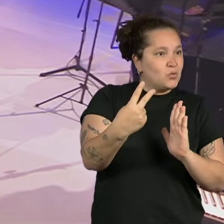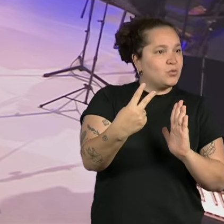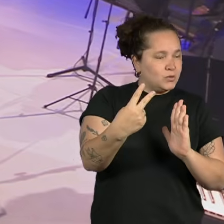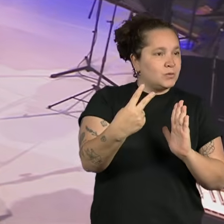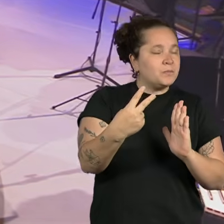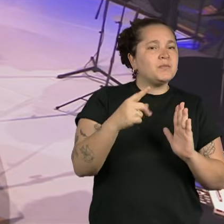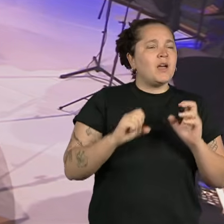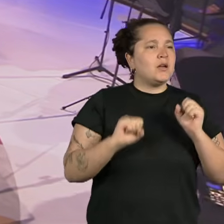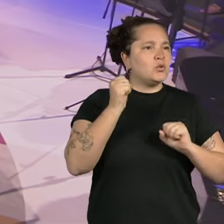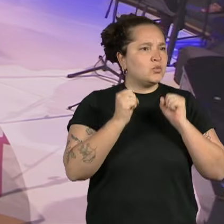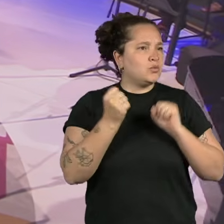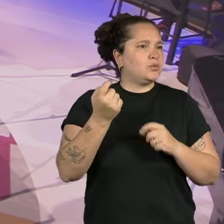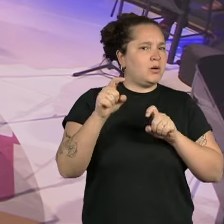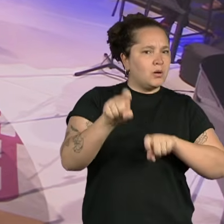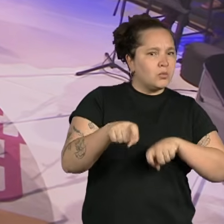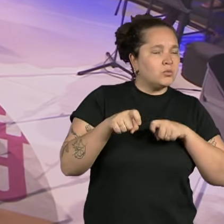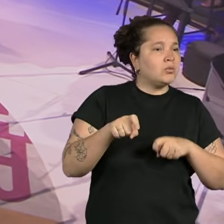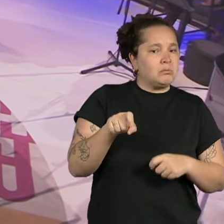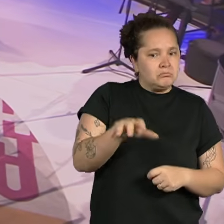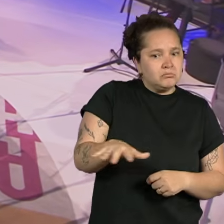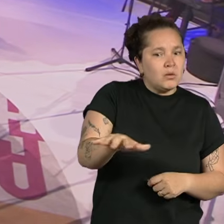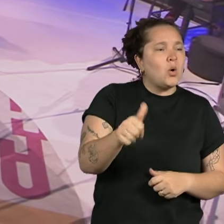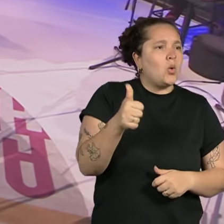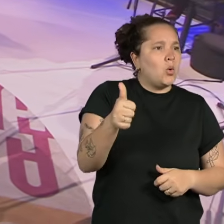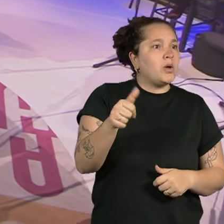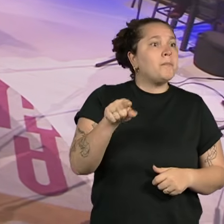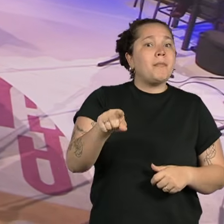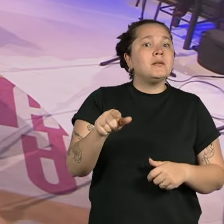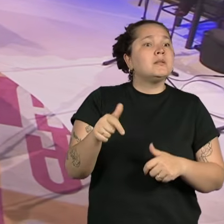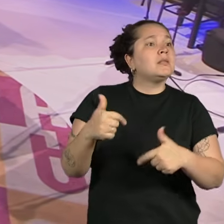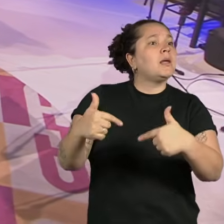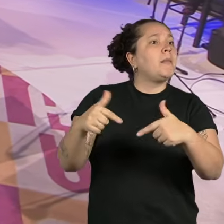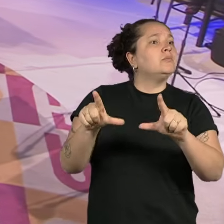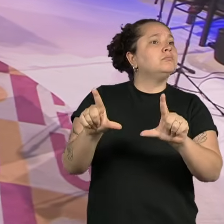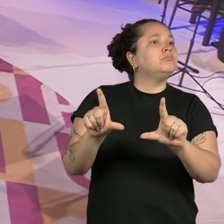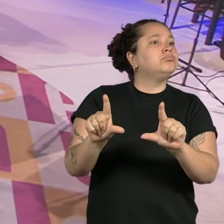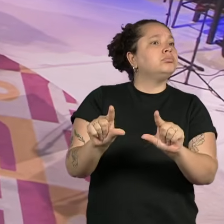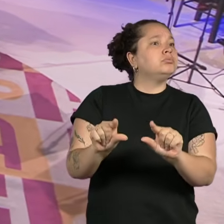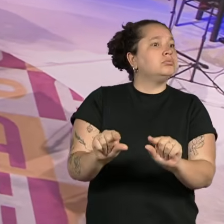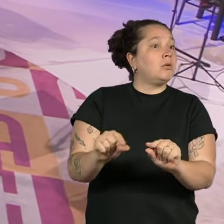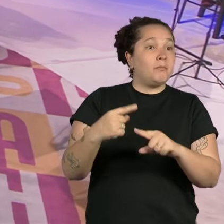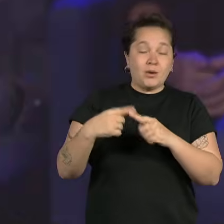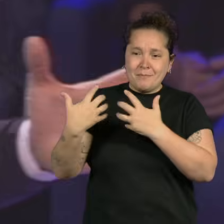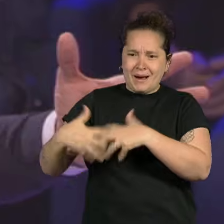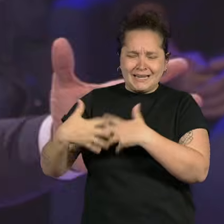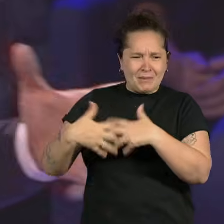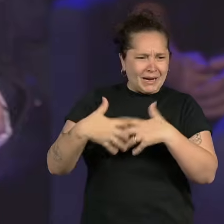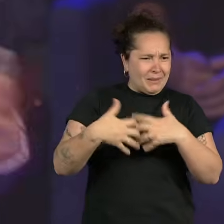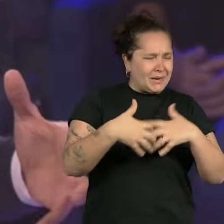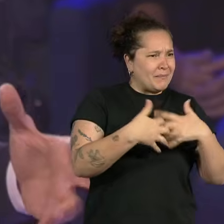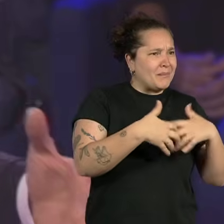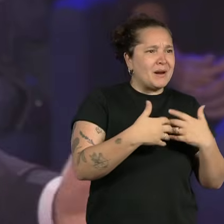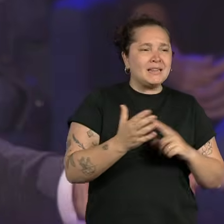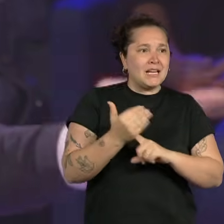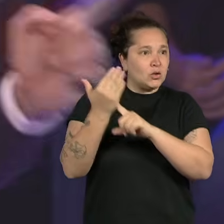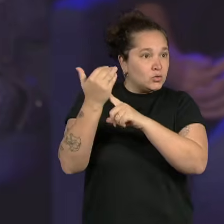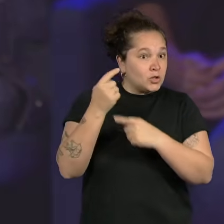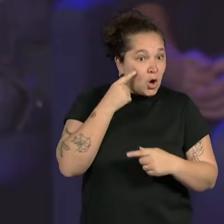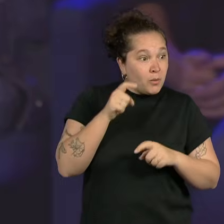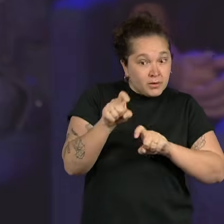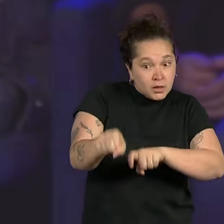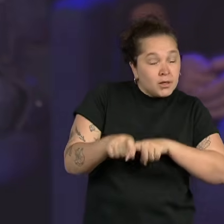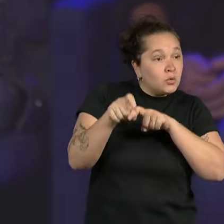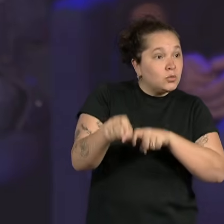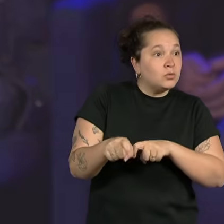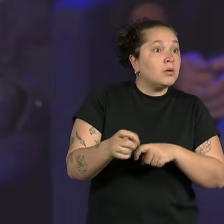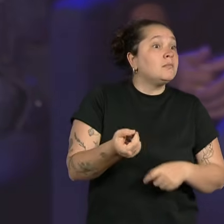agricultura, indústria, são setores que cada vez empregam menos gente. Porque é muita máquina, muita tecnologia. Você vê o que é agricultura? A cultura é